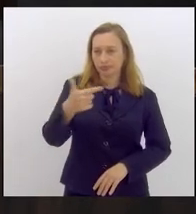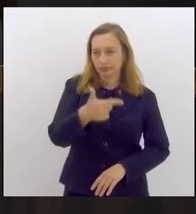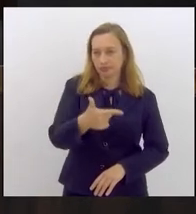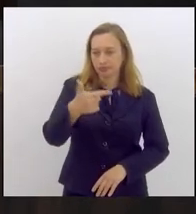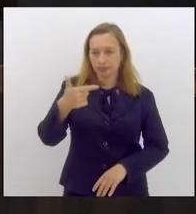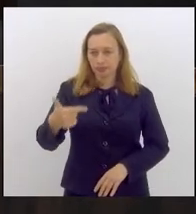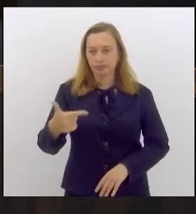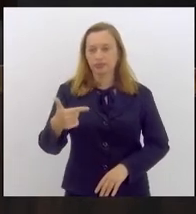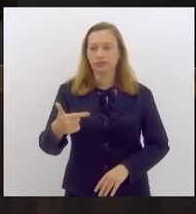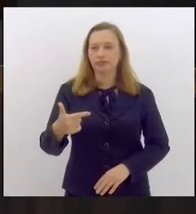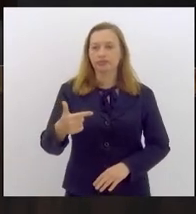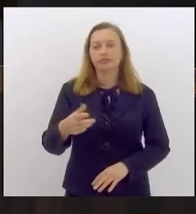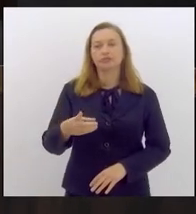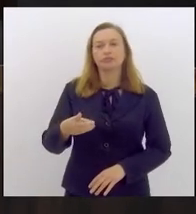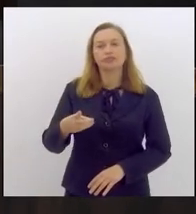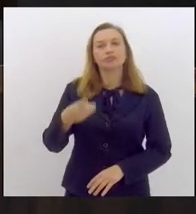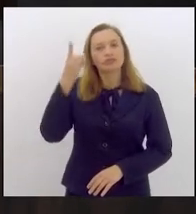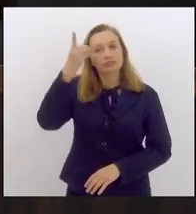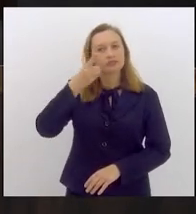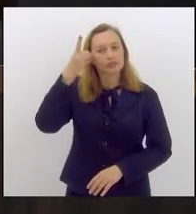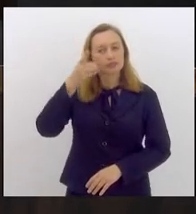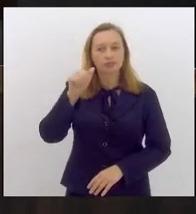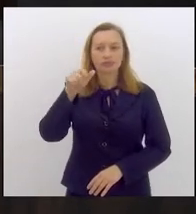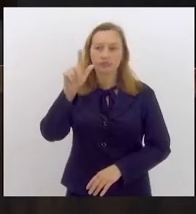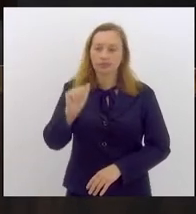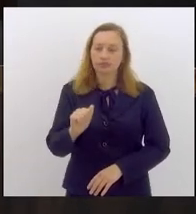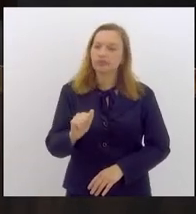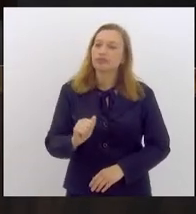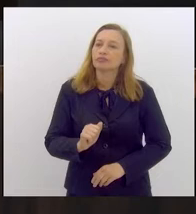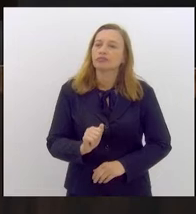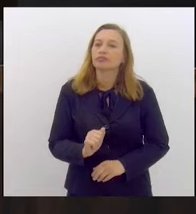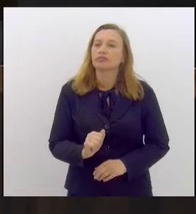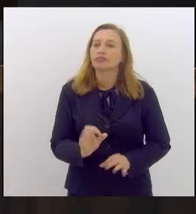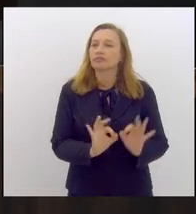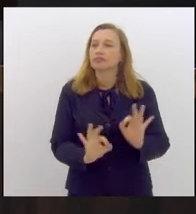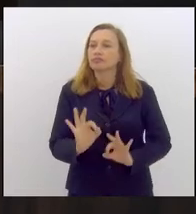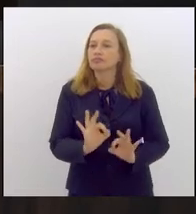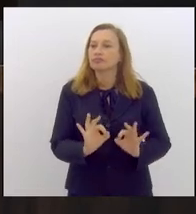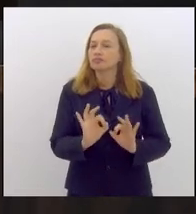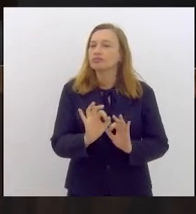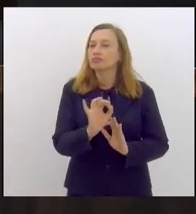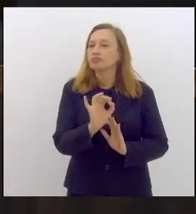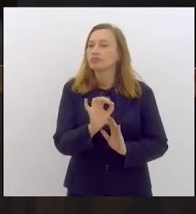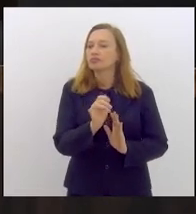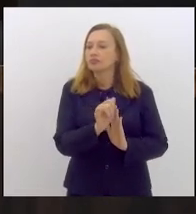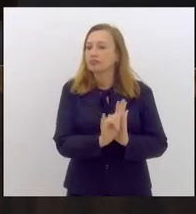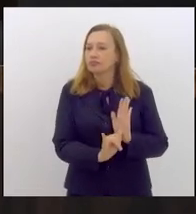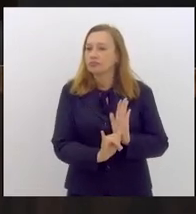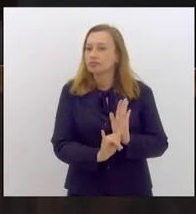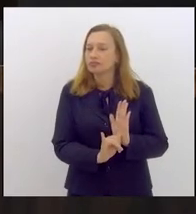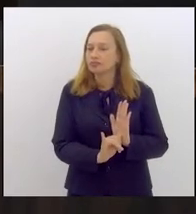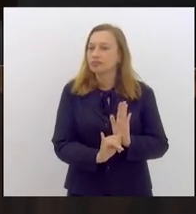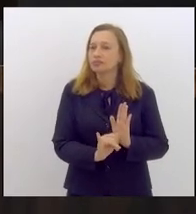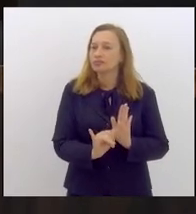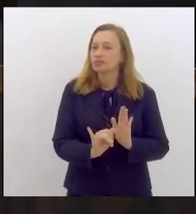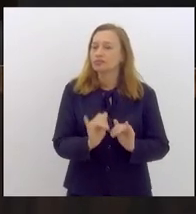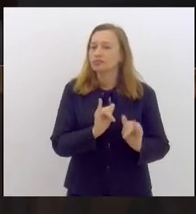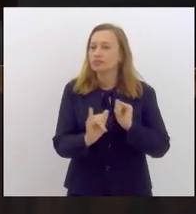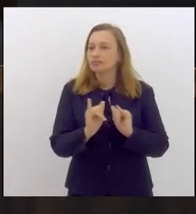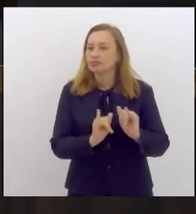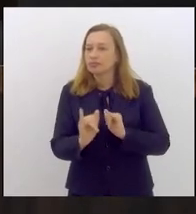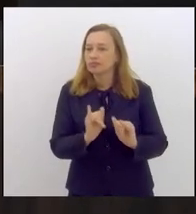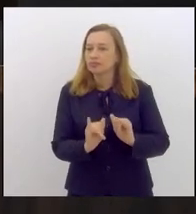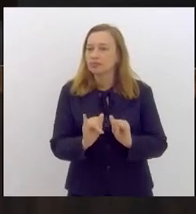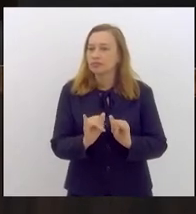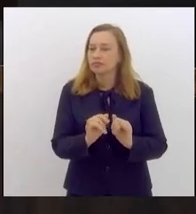5542/22, de autoria da deputada Alana Passos, que dispõe sobre a elaboração de relatório com estatísticas relacionadas à análise